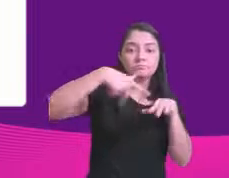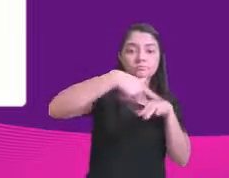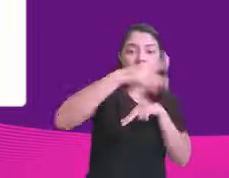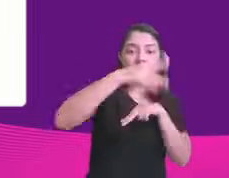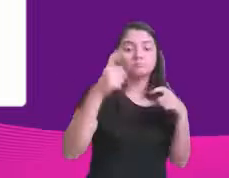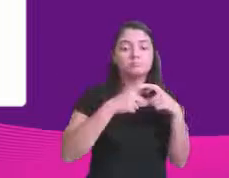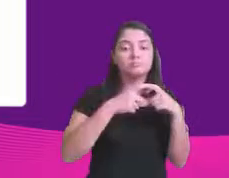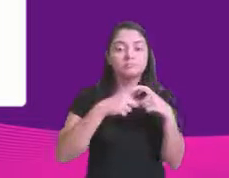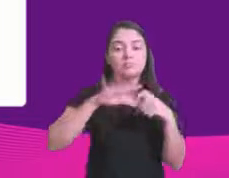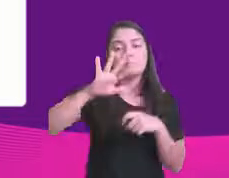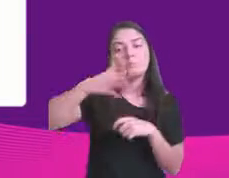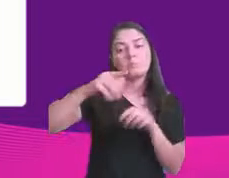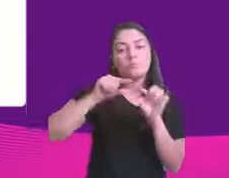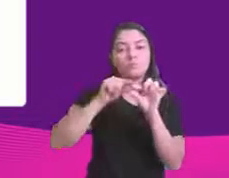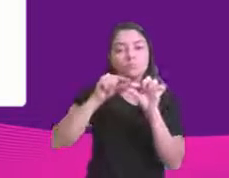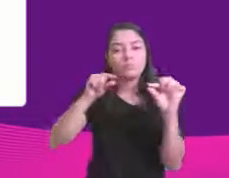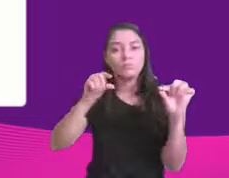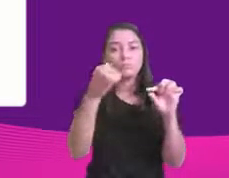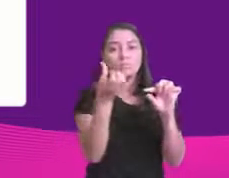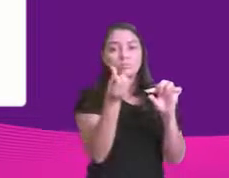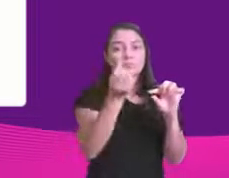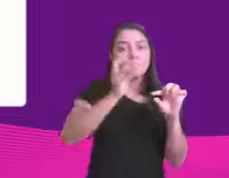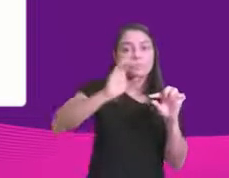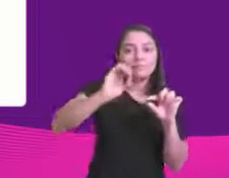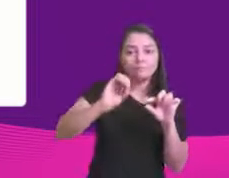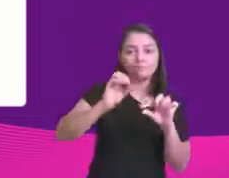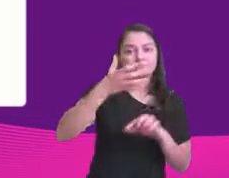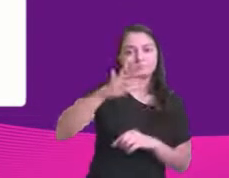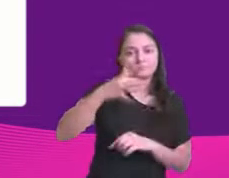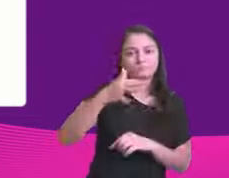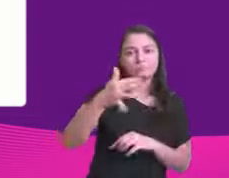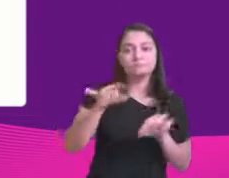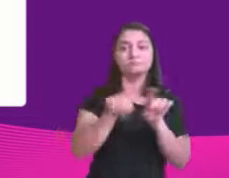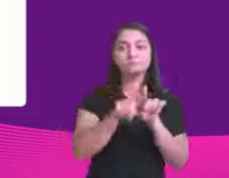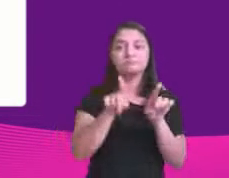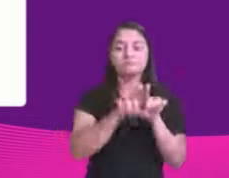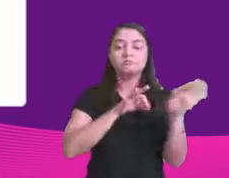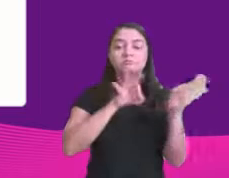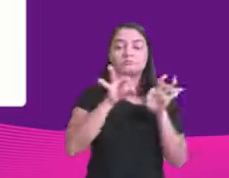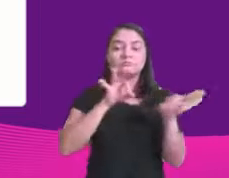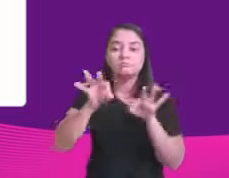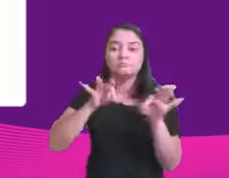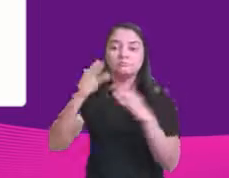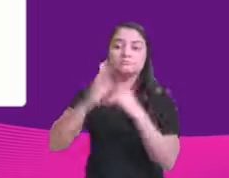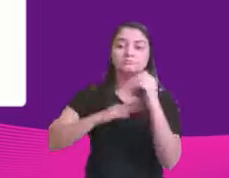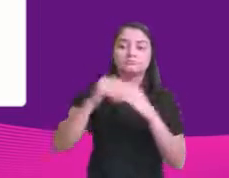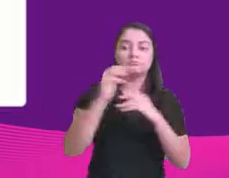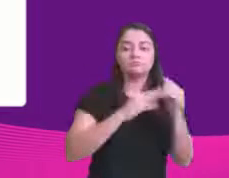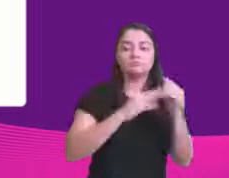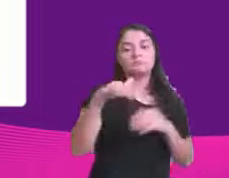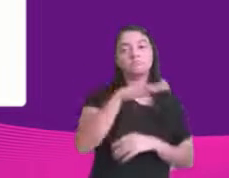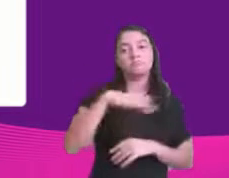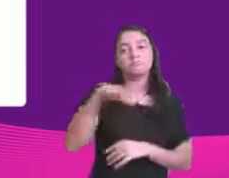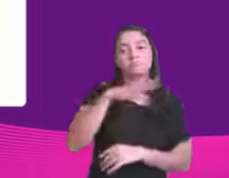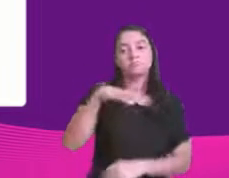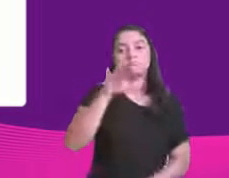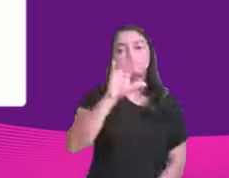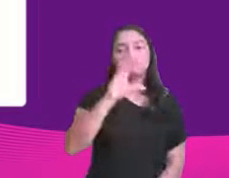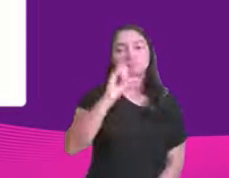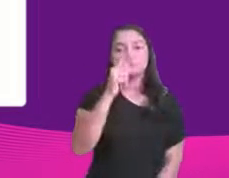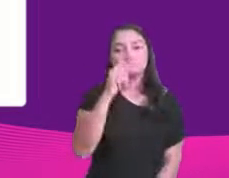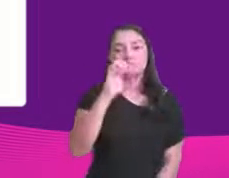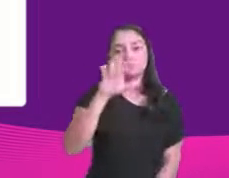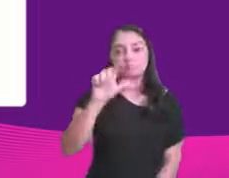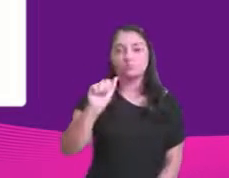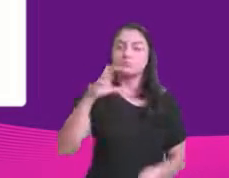normalmente de 60, com bico de rosca, bem documentada, manipulada normalmente pela capela específica da clínica,